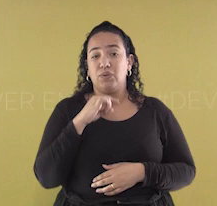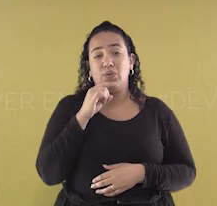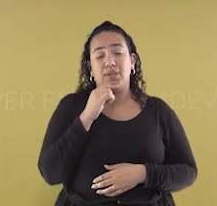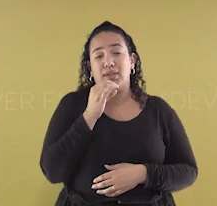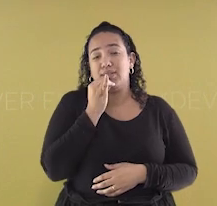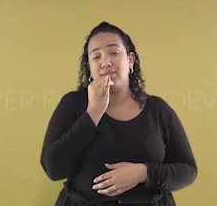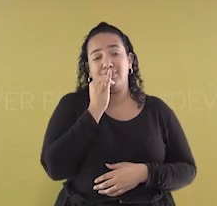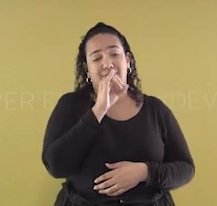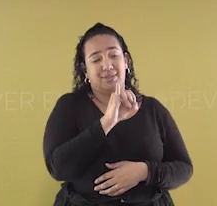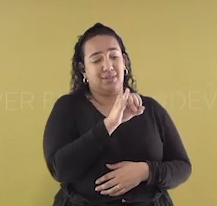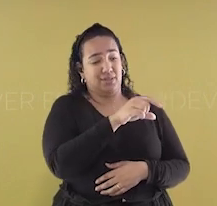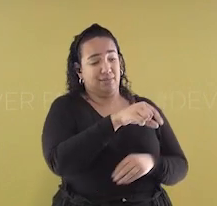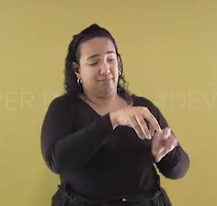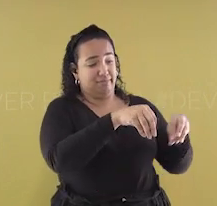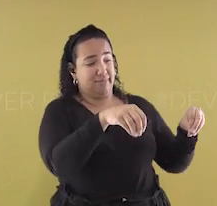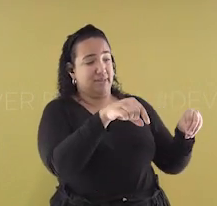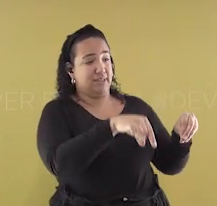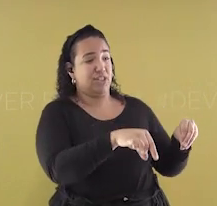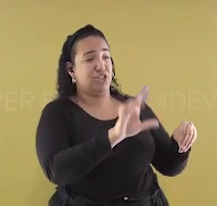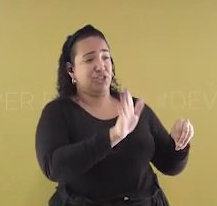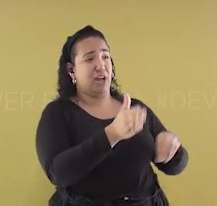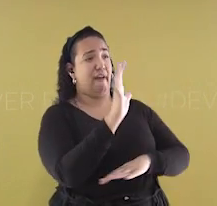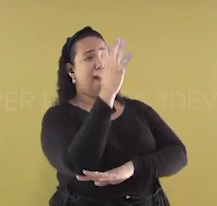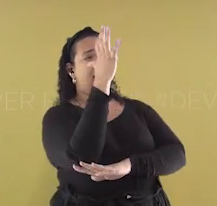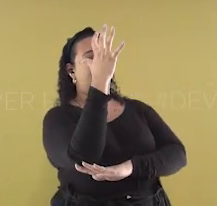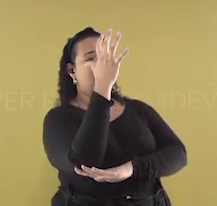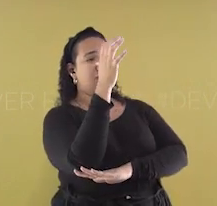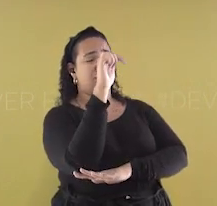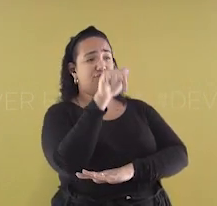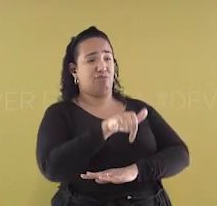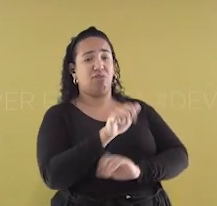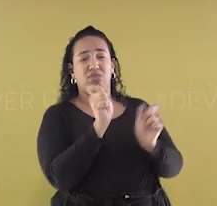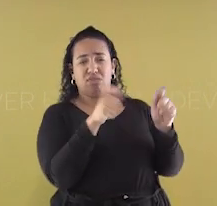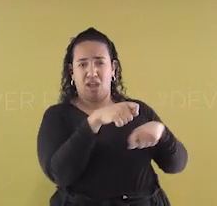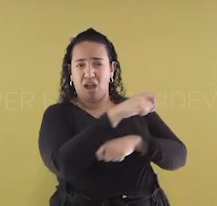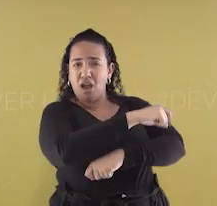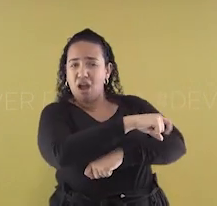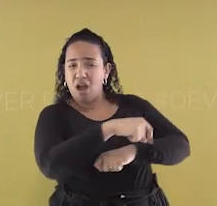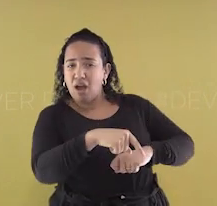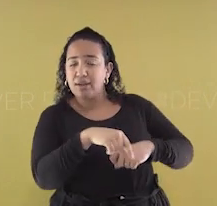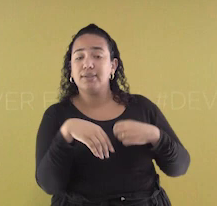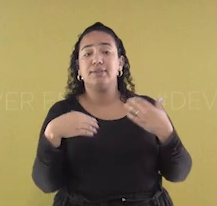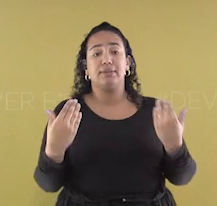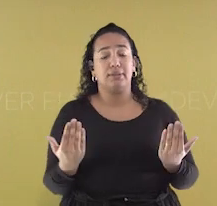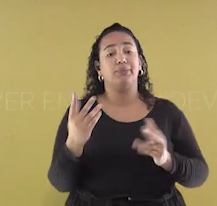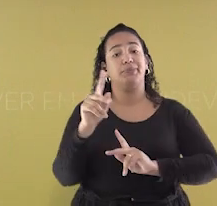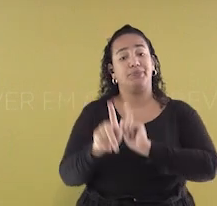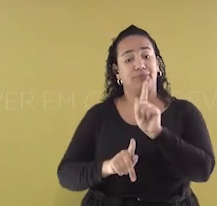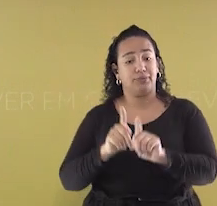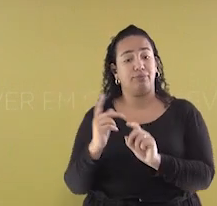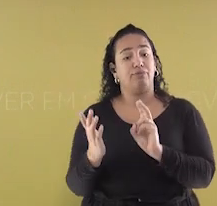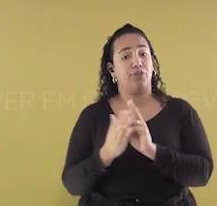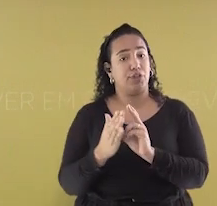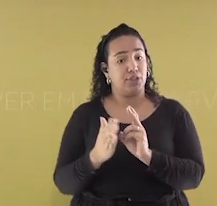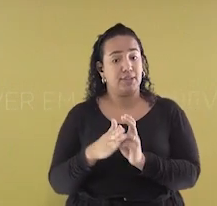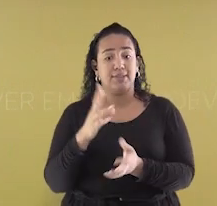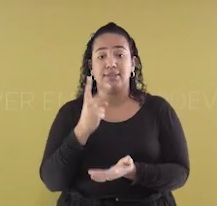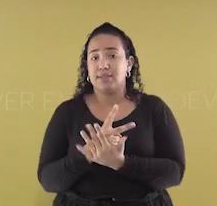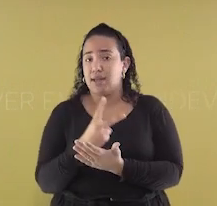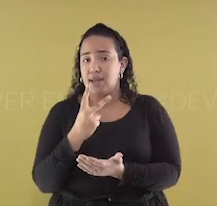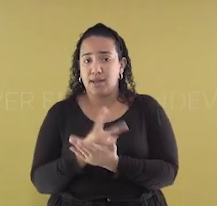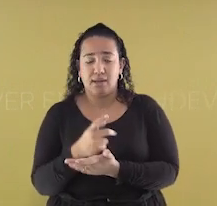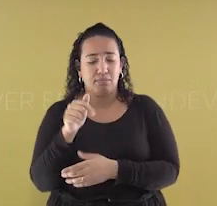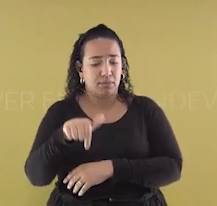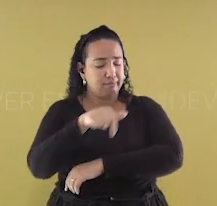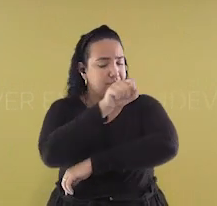solo cheio de outras plantas e árvores nativas. Ou será que dá? Bom, os povos indígenas eles sempre produziram